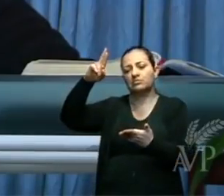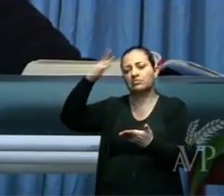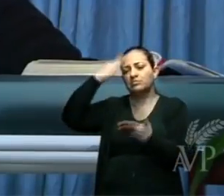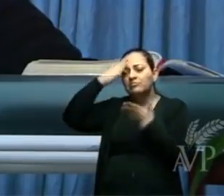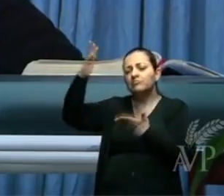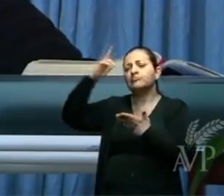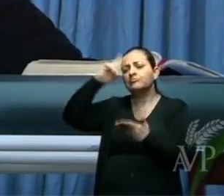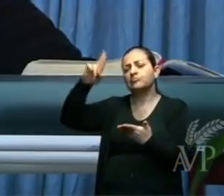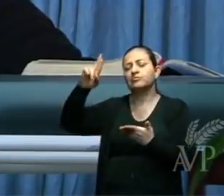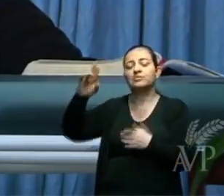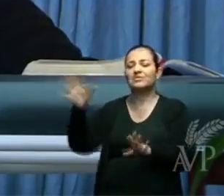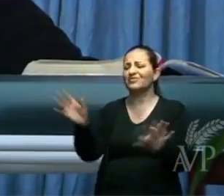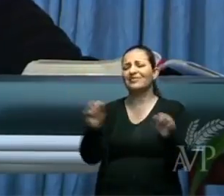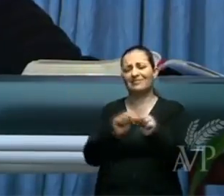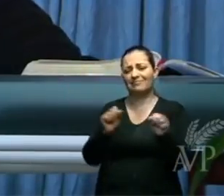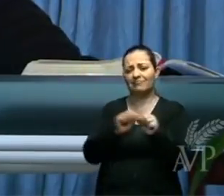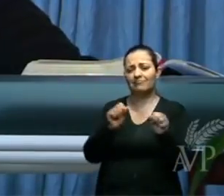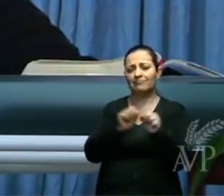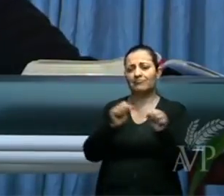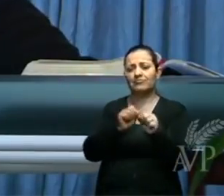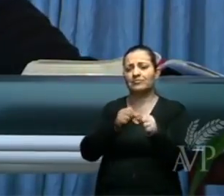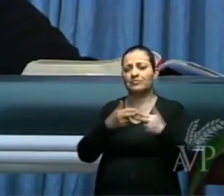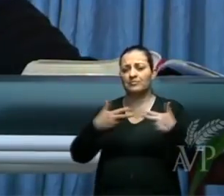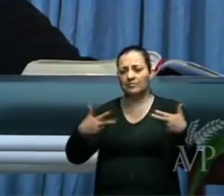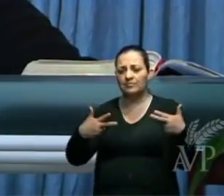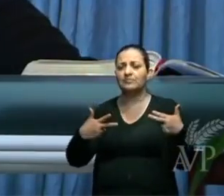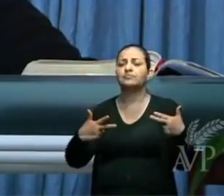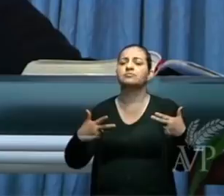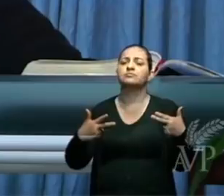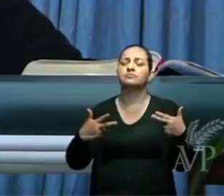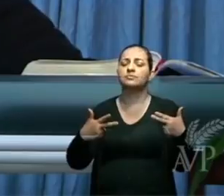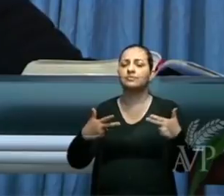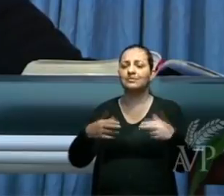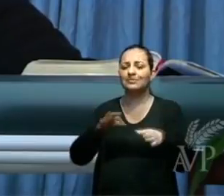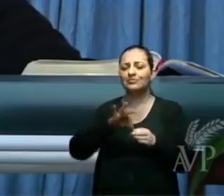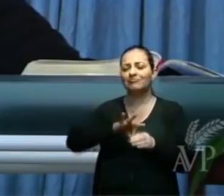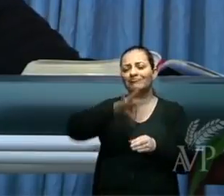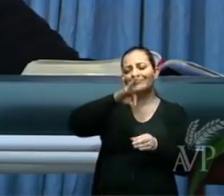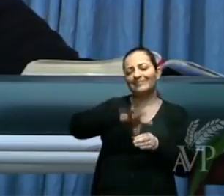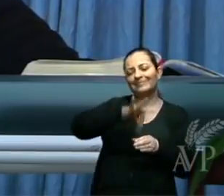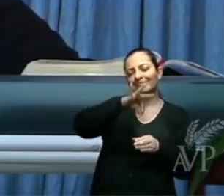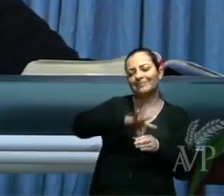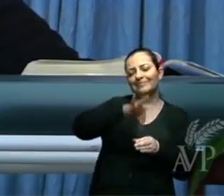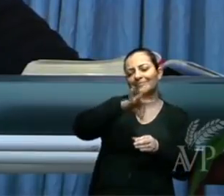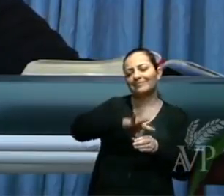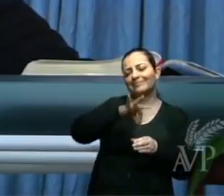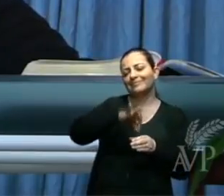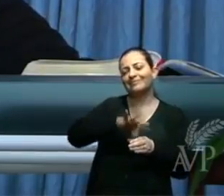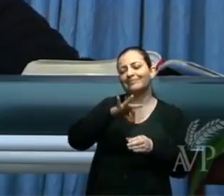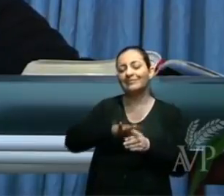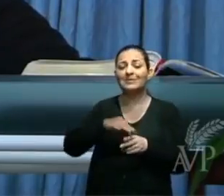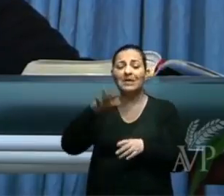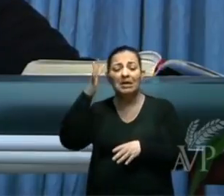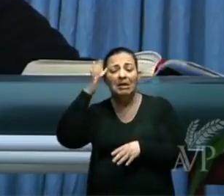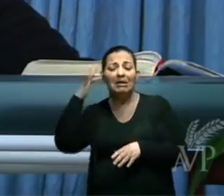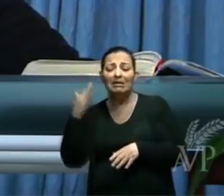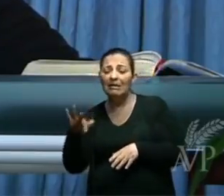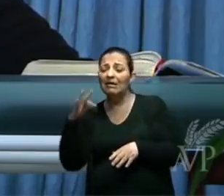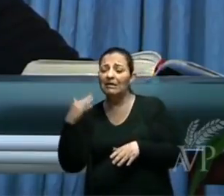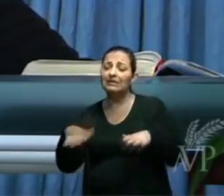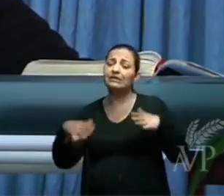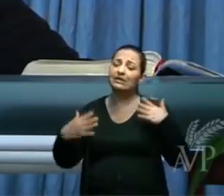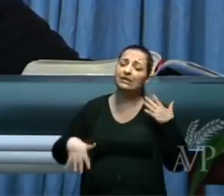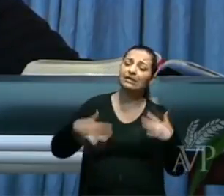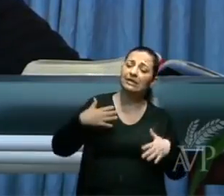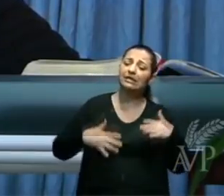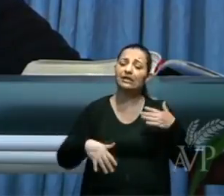não é fazer da coisa o chazinho para dor de cabeça para o ano